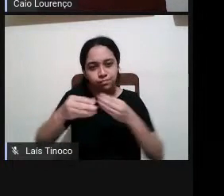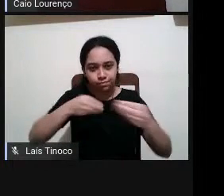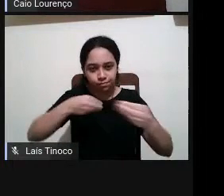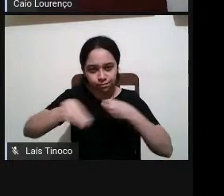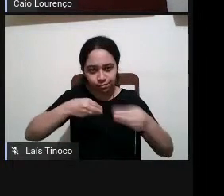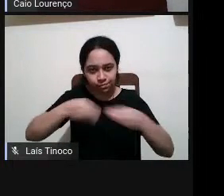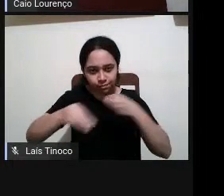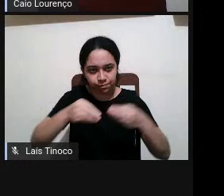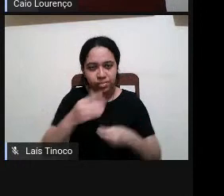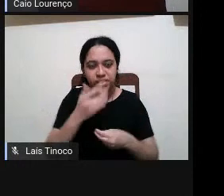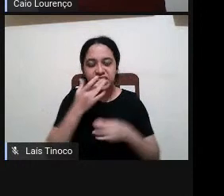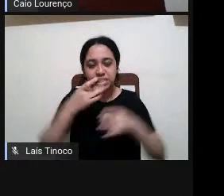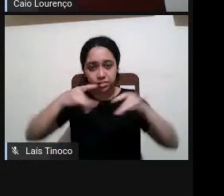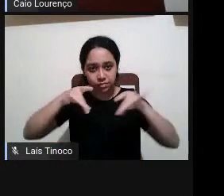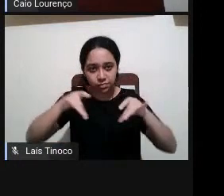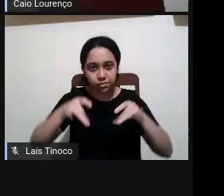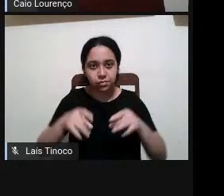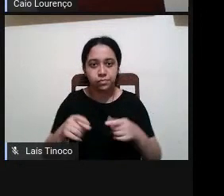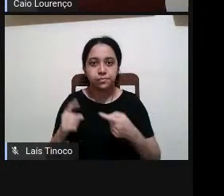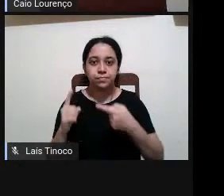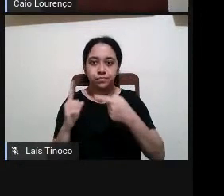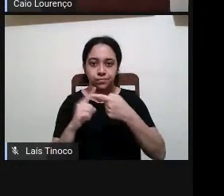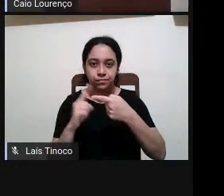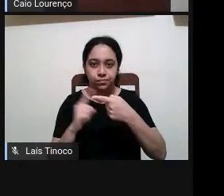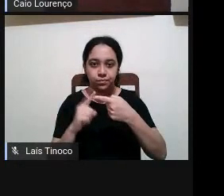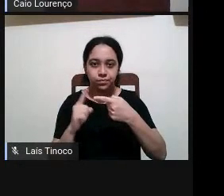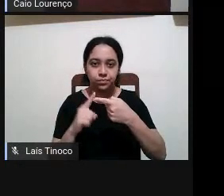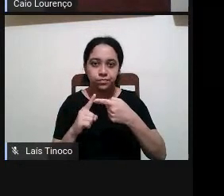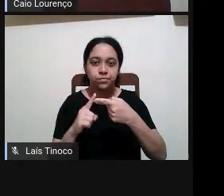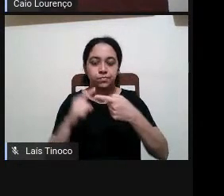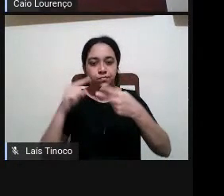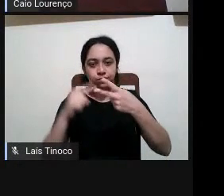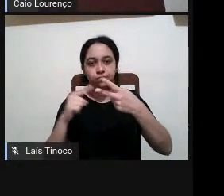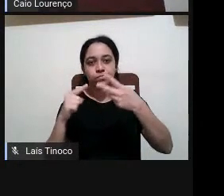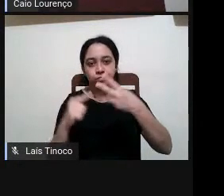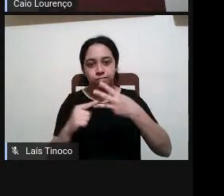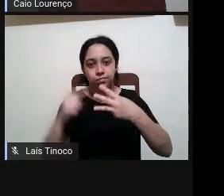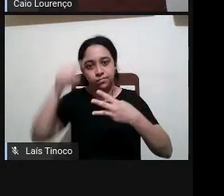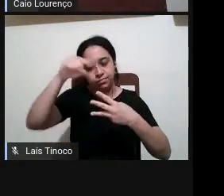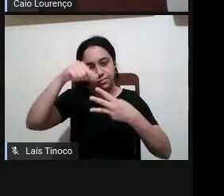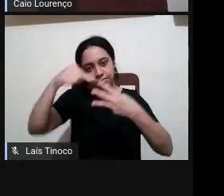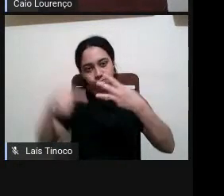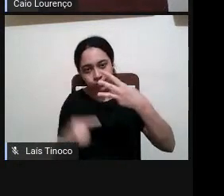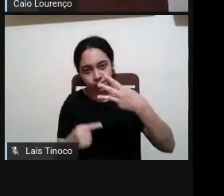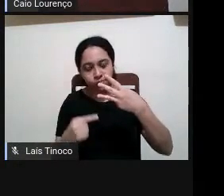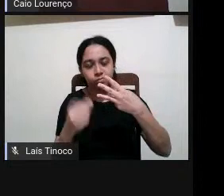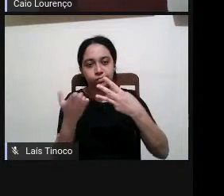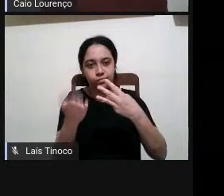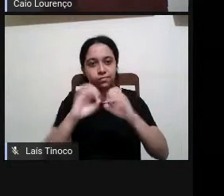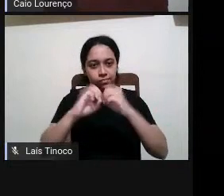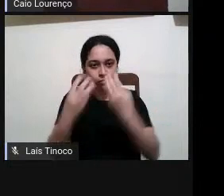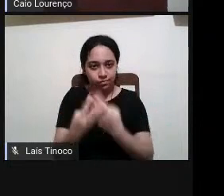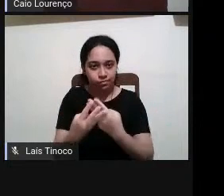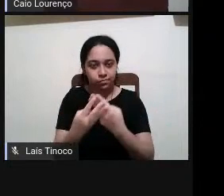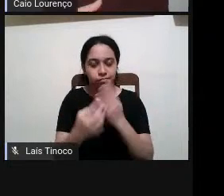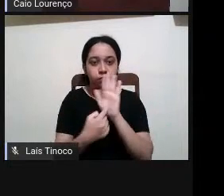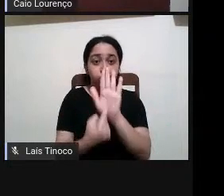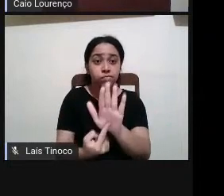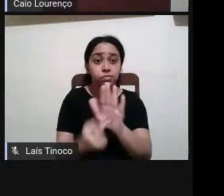eram polipropileno, polietileno e o PET, que é o polietileno terafitalato. Então,